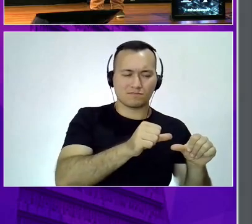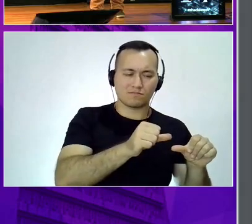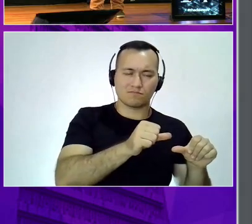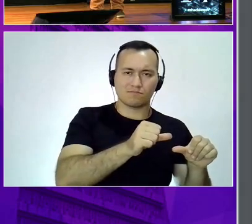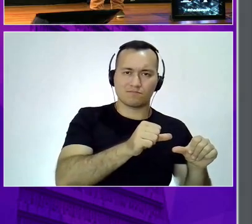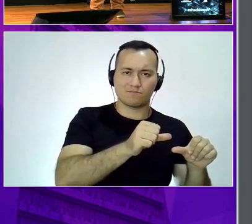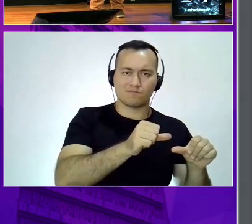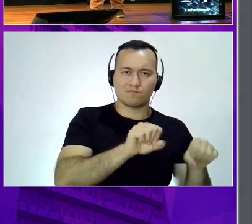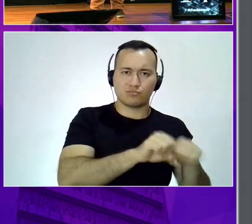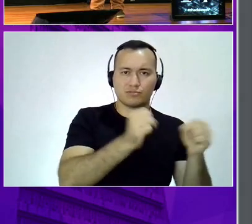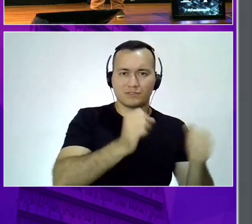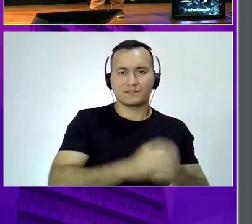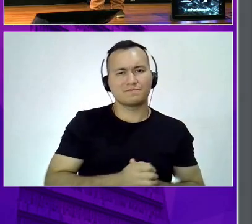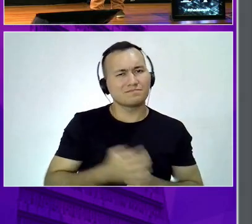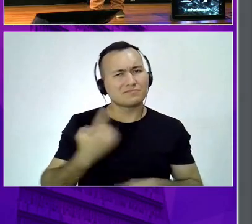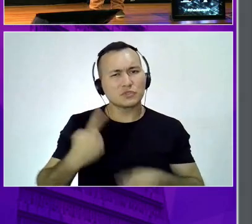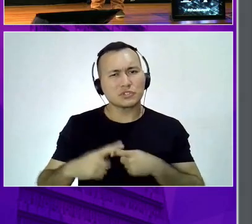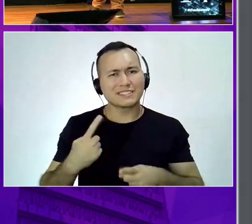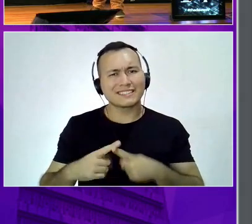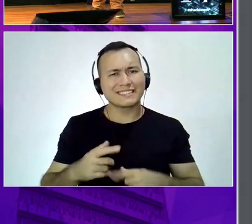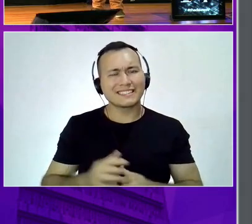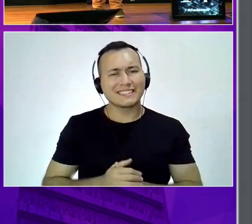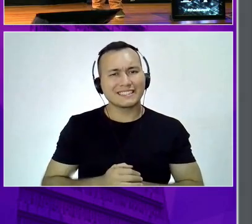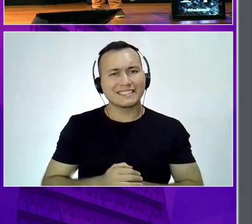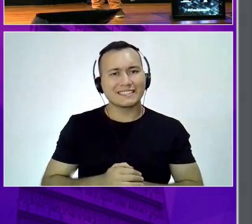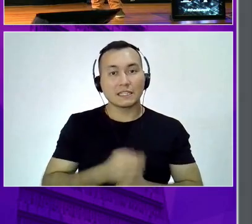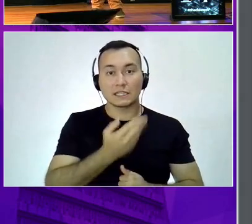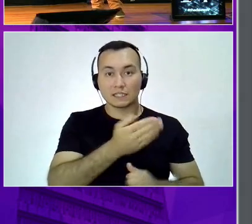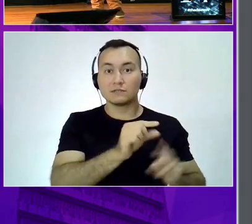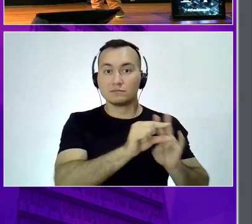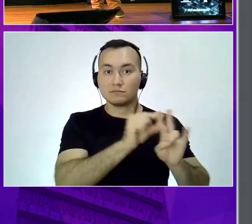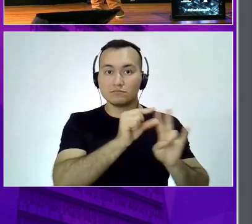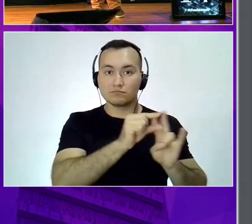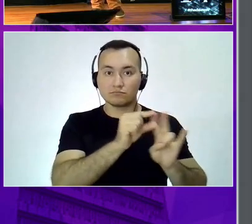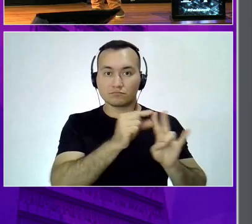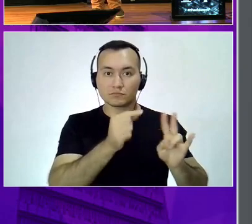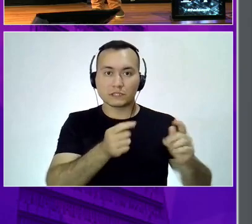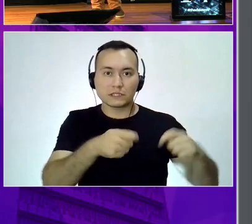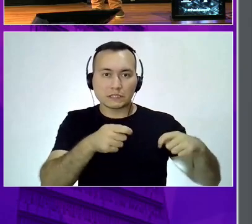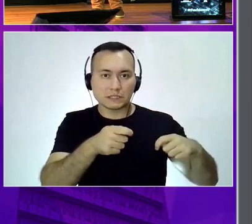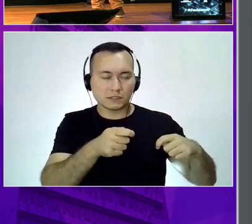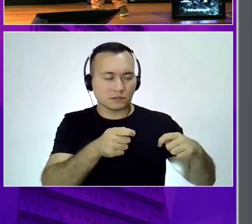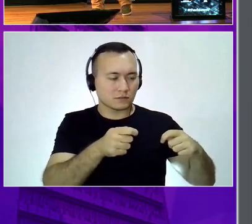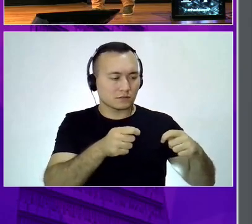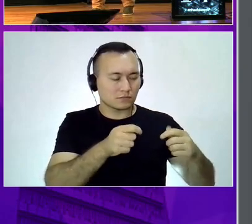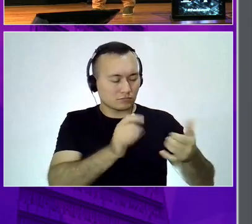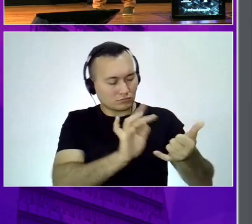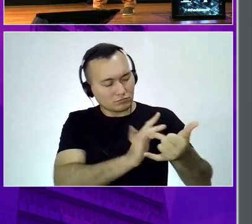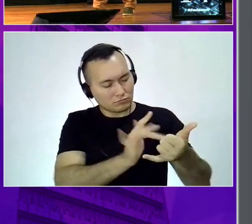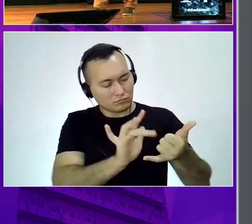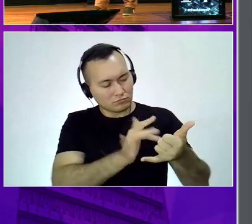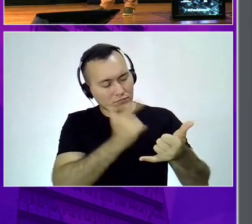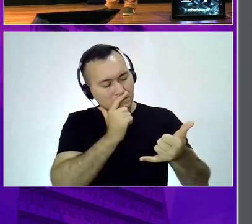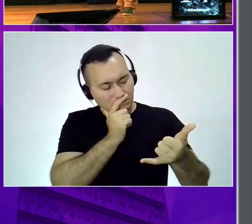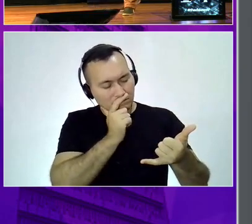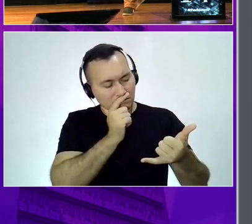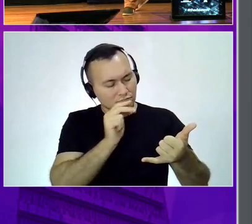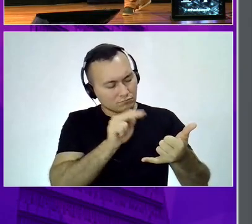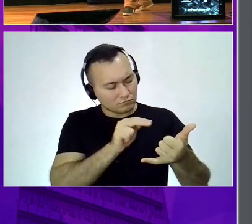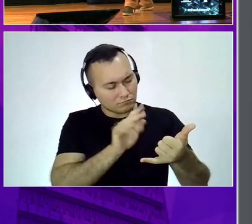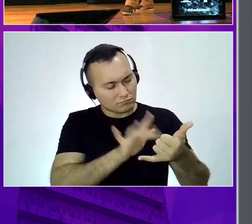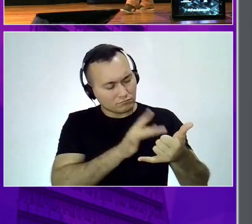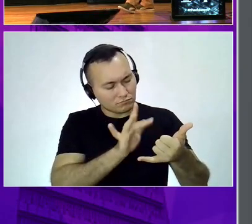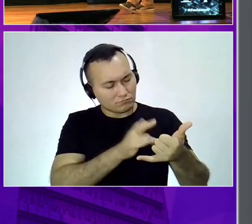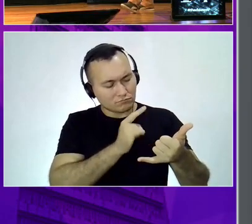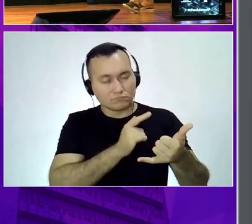bom termômetro ali para a gente saber o que está acontecendo. E o que né, as pessoas falaram nessa pesquisa?